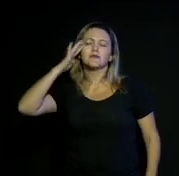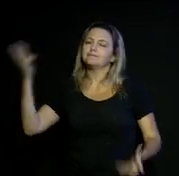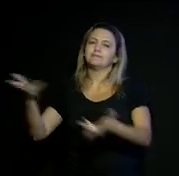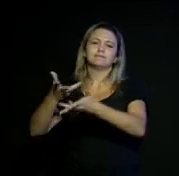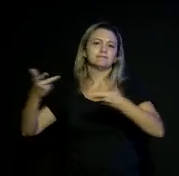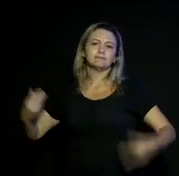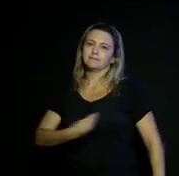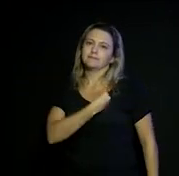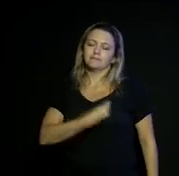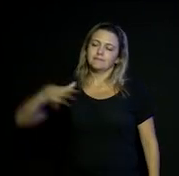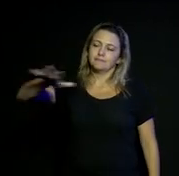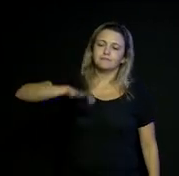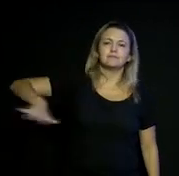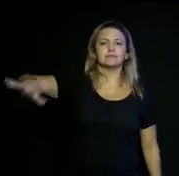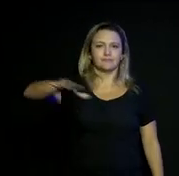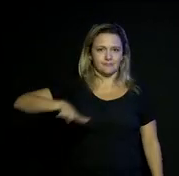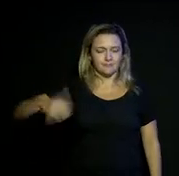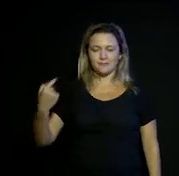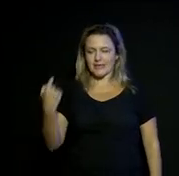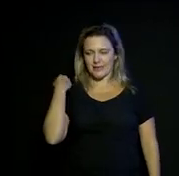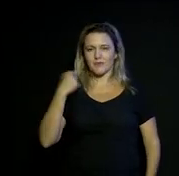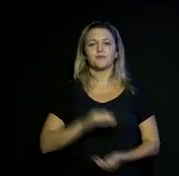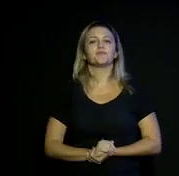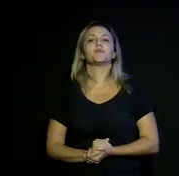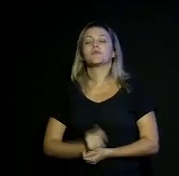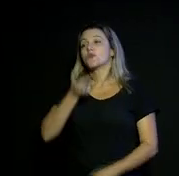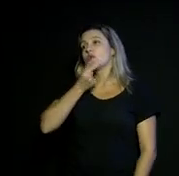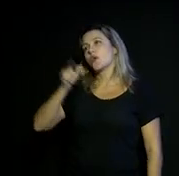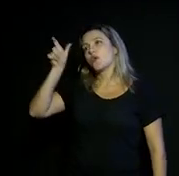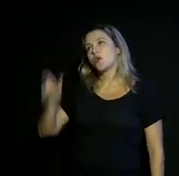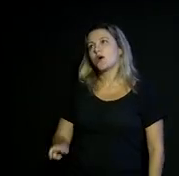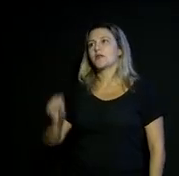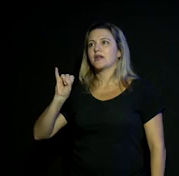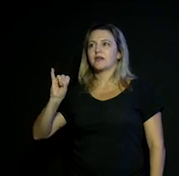naquela região. E um deles, que era Ibn